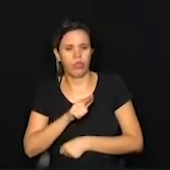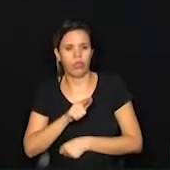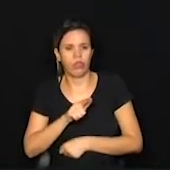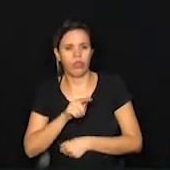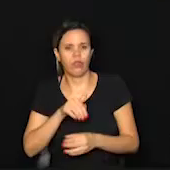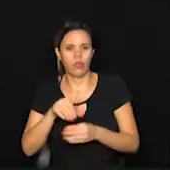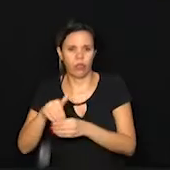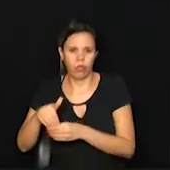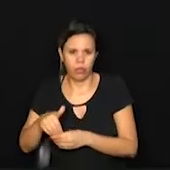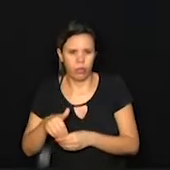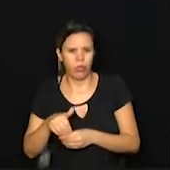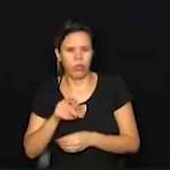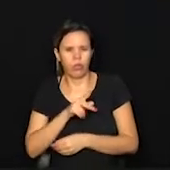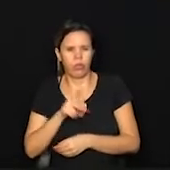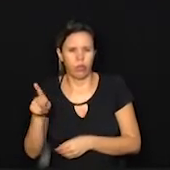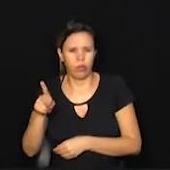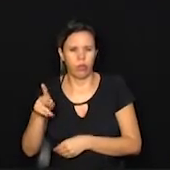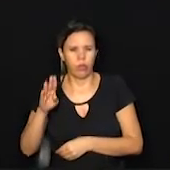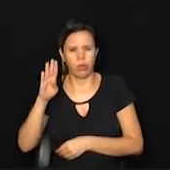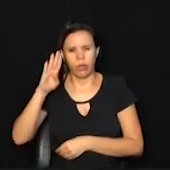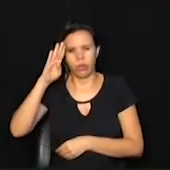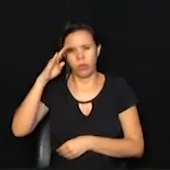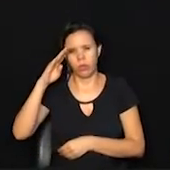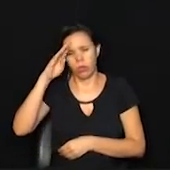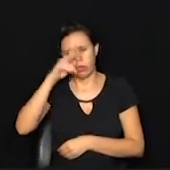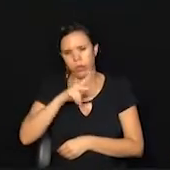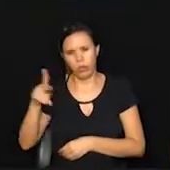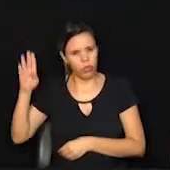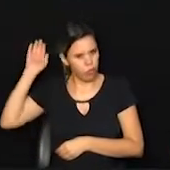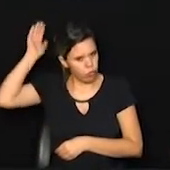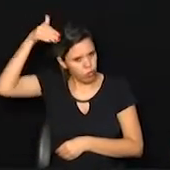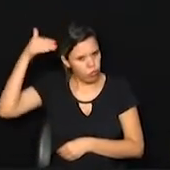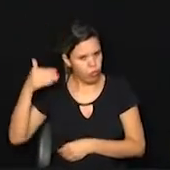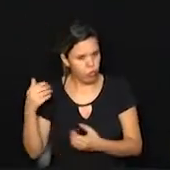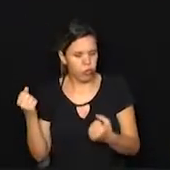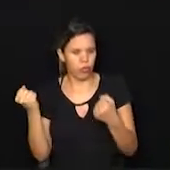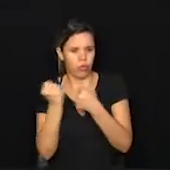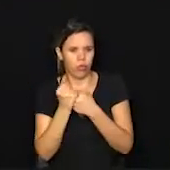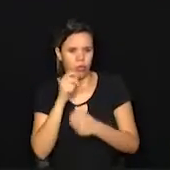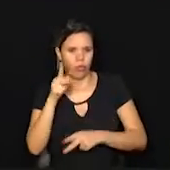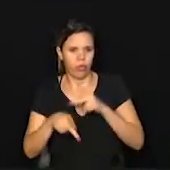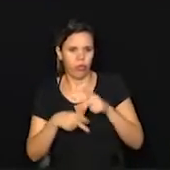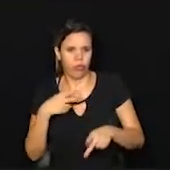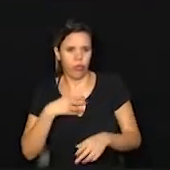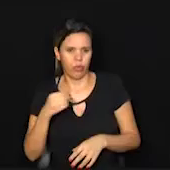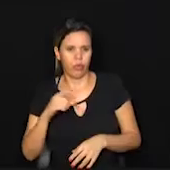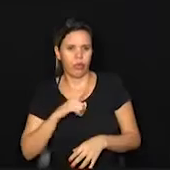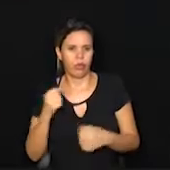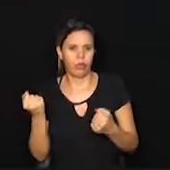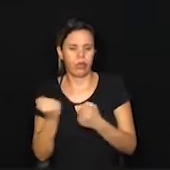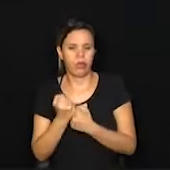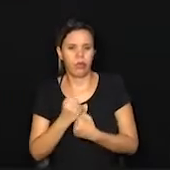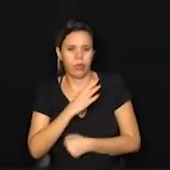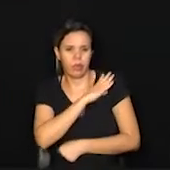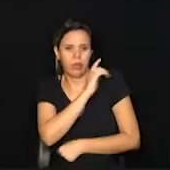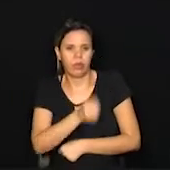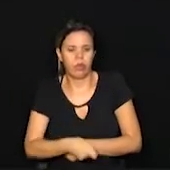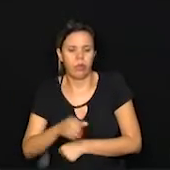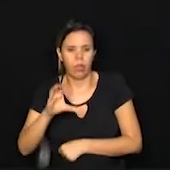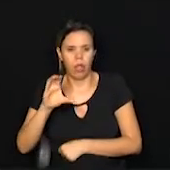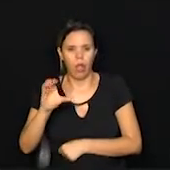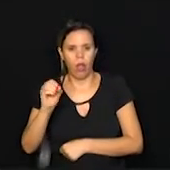eleger para Presidente da República foi eleito um cara se apoiou e era filho de quem tinha por ela está duro